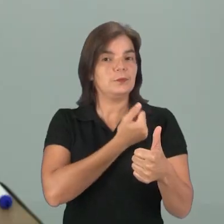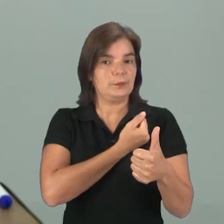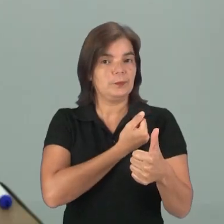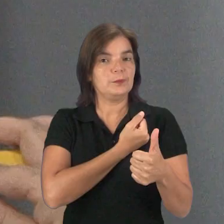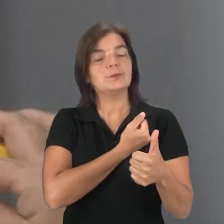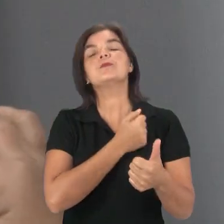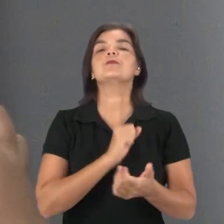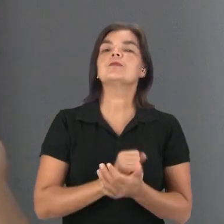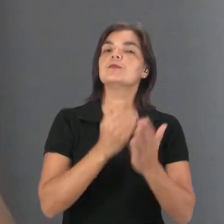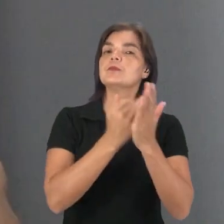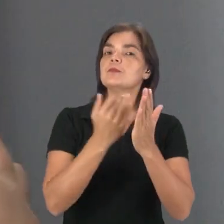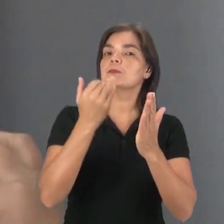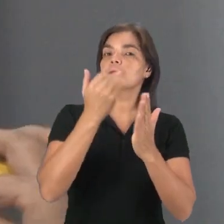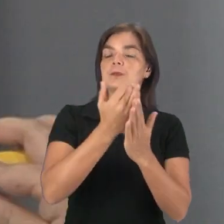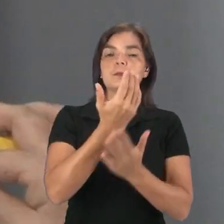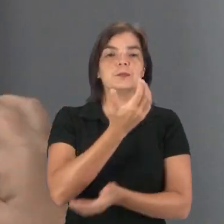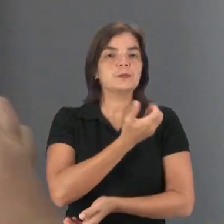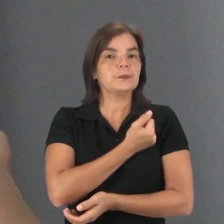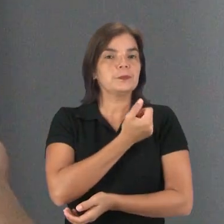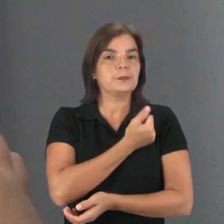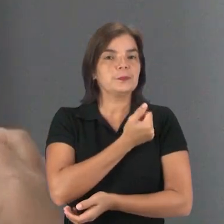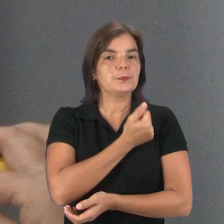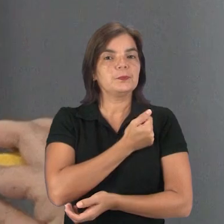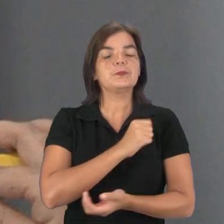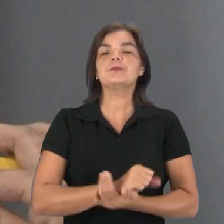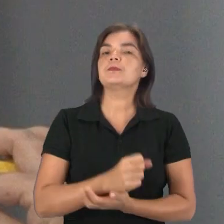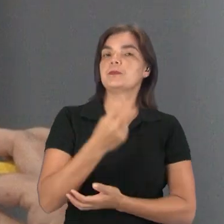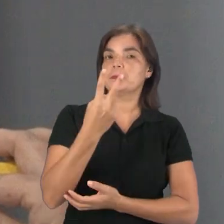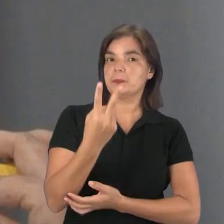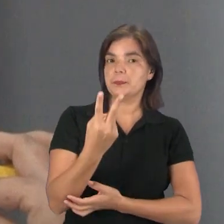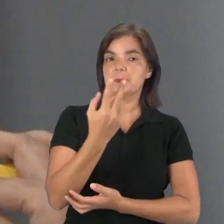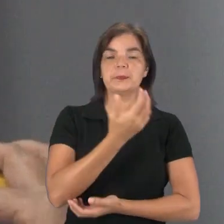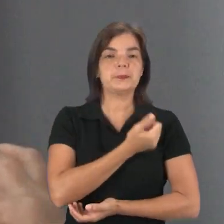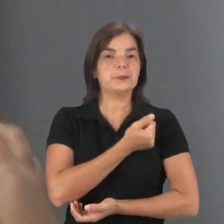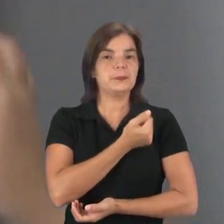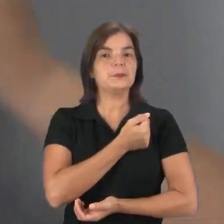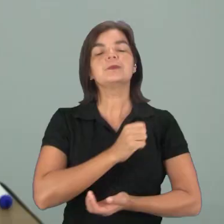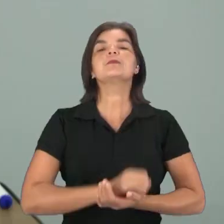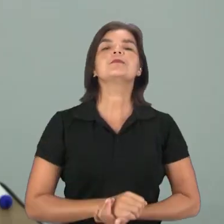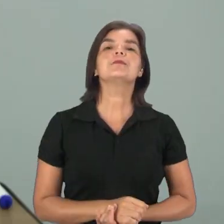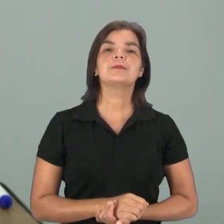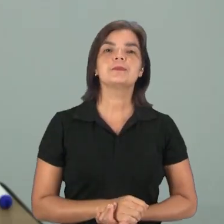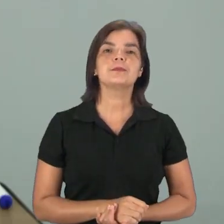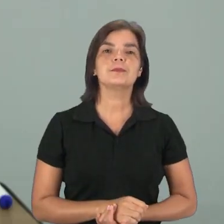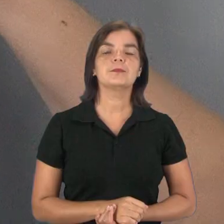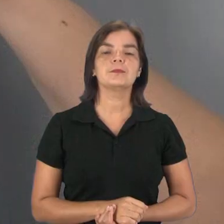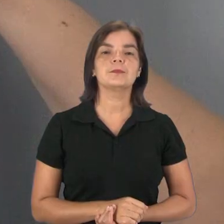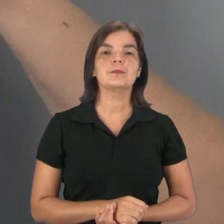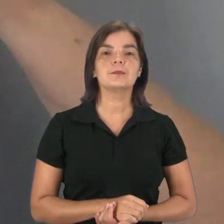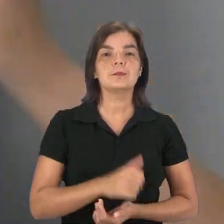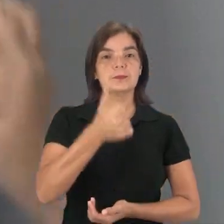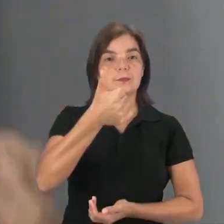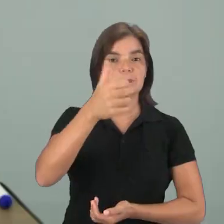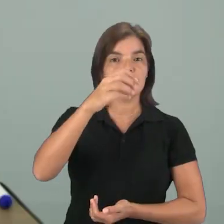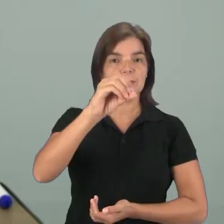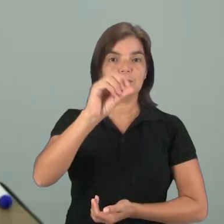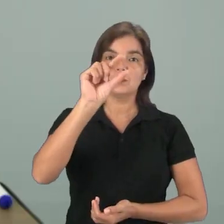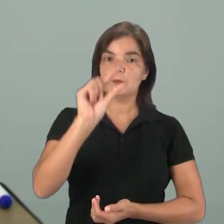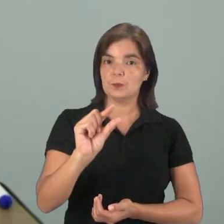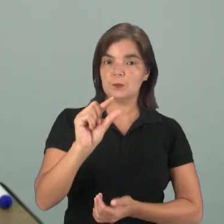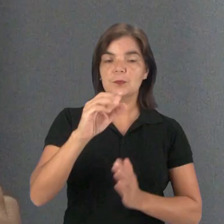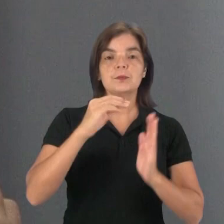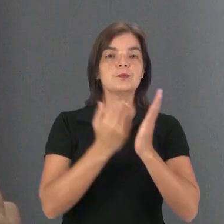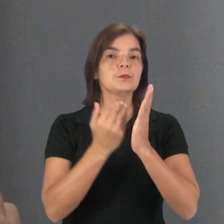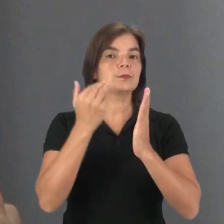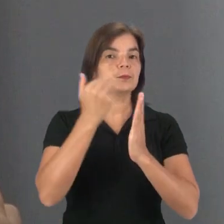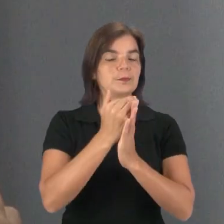e aqui nós temos o maior número com dois algarismos, que é o menor é o 10 e